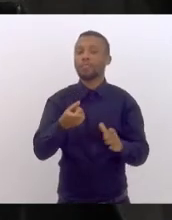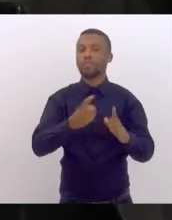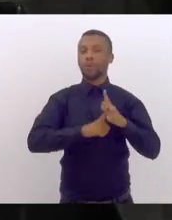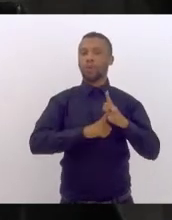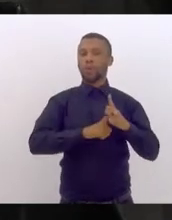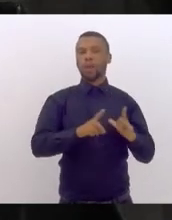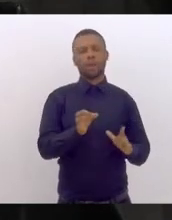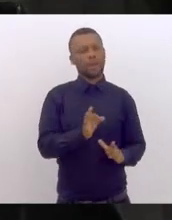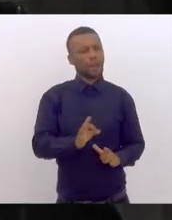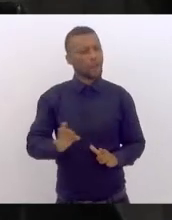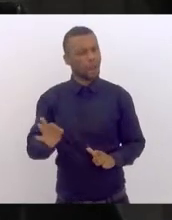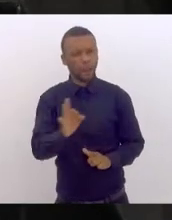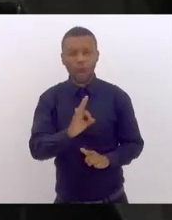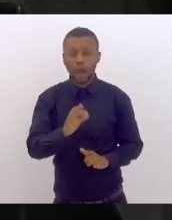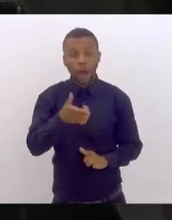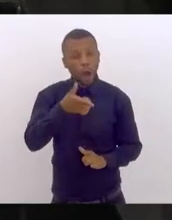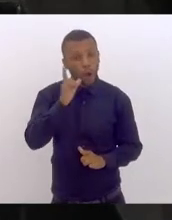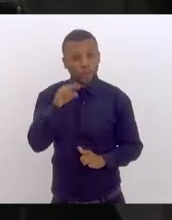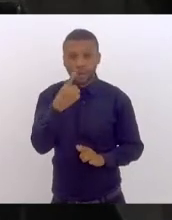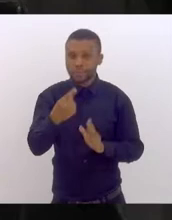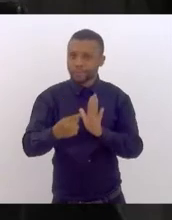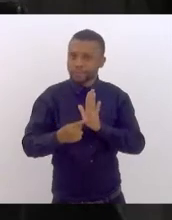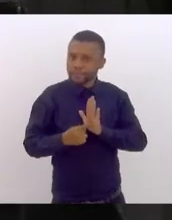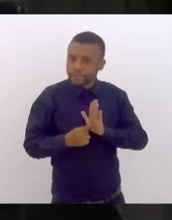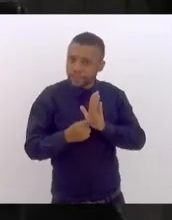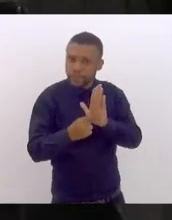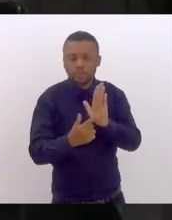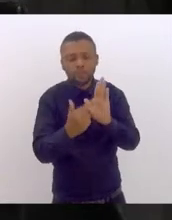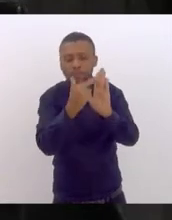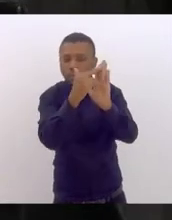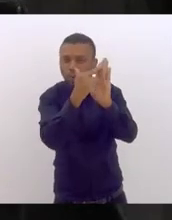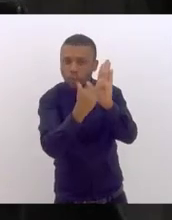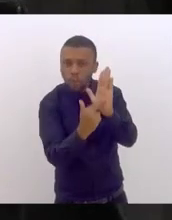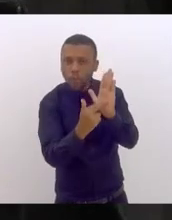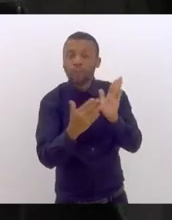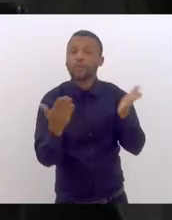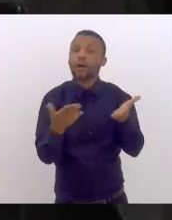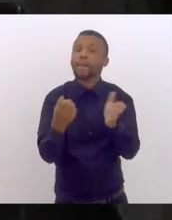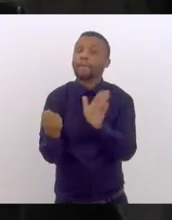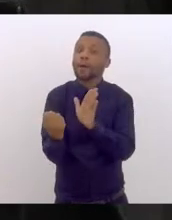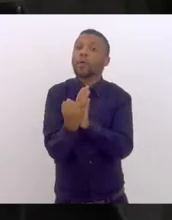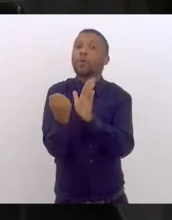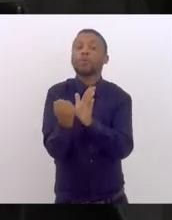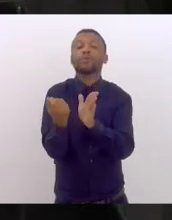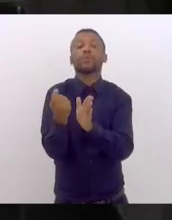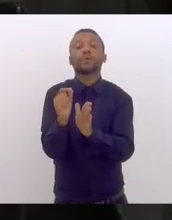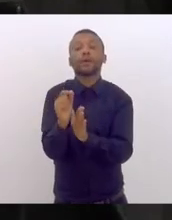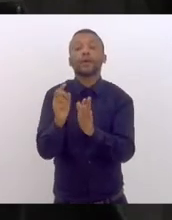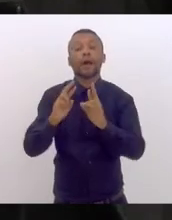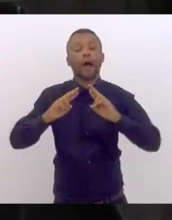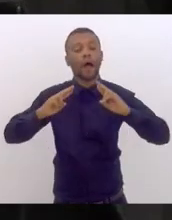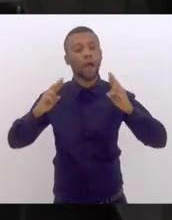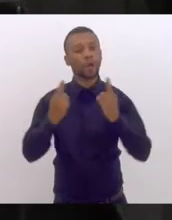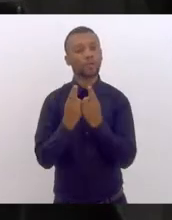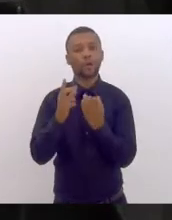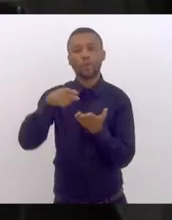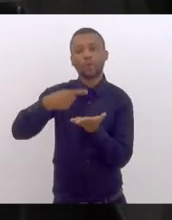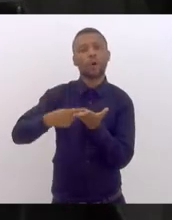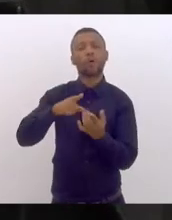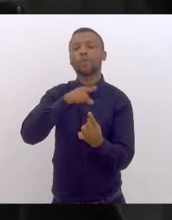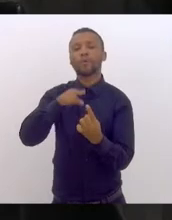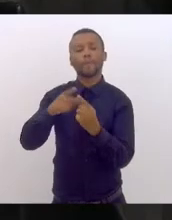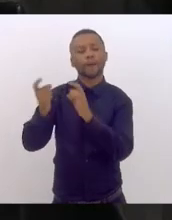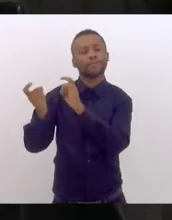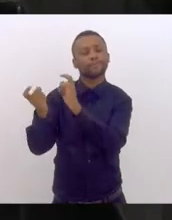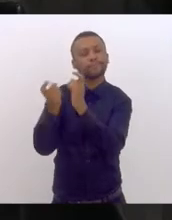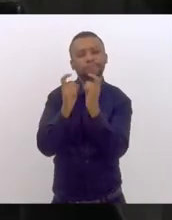ontem nós fizemos a reunião de apresentação do relatório e marcou se agora a reunião sobre a deliberar e votar o relatório